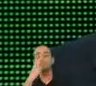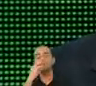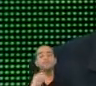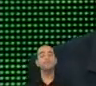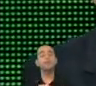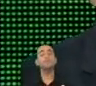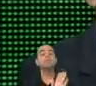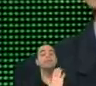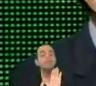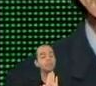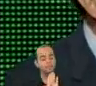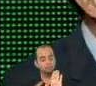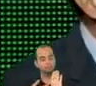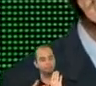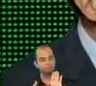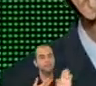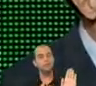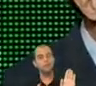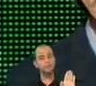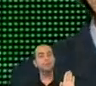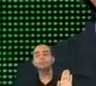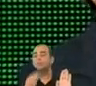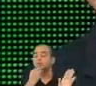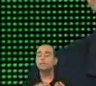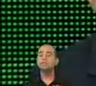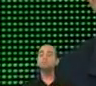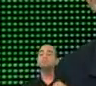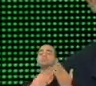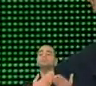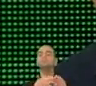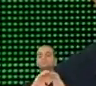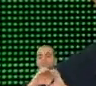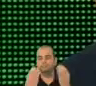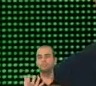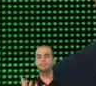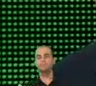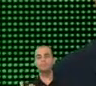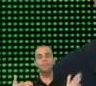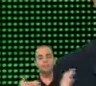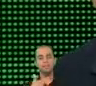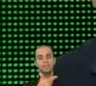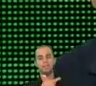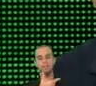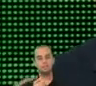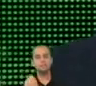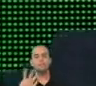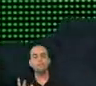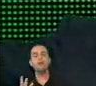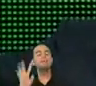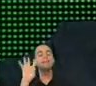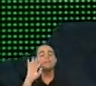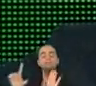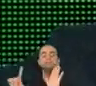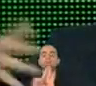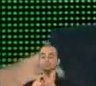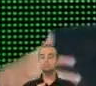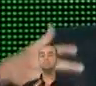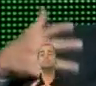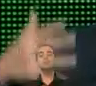historicamente, arrochados. Mas ficou faltando uma lei, um projeto de lei que o governo devia ter mandado para o Congresso até